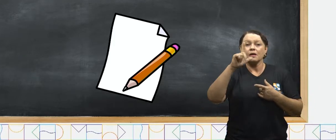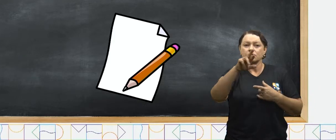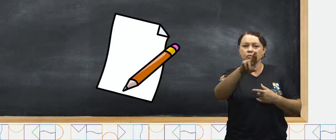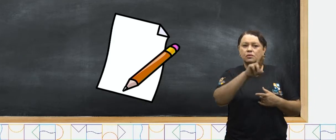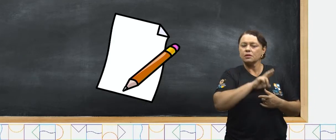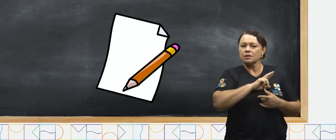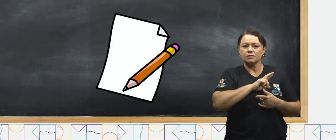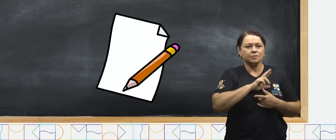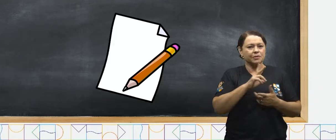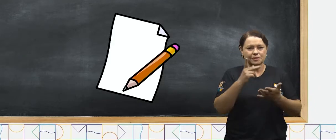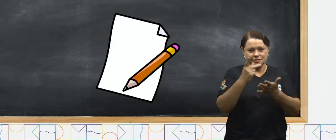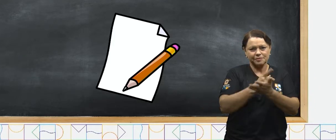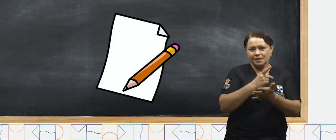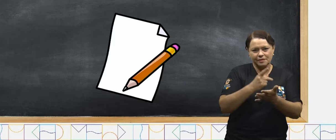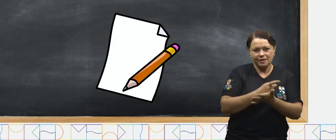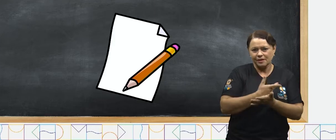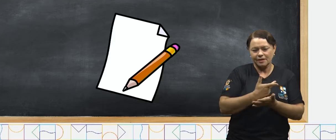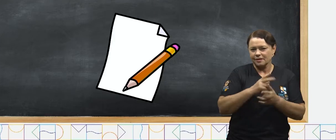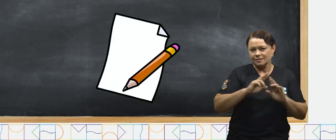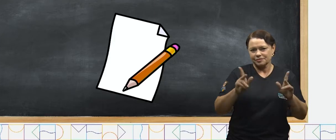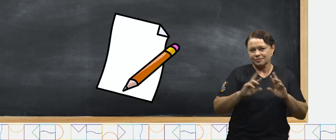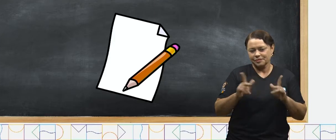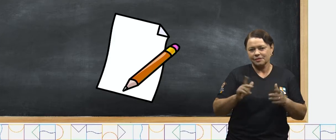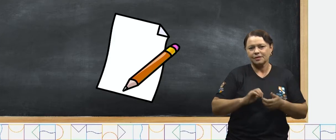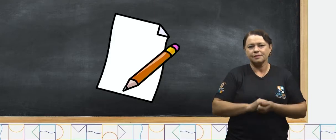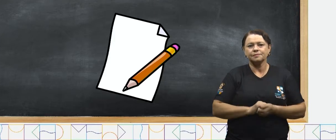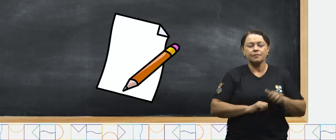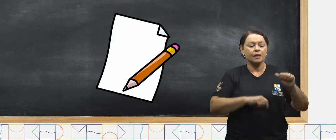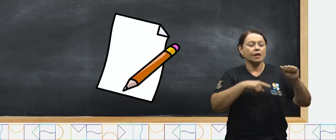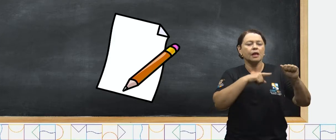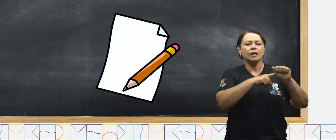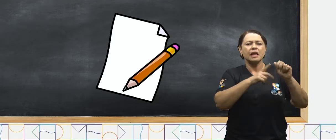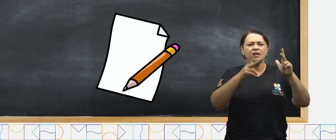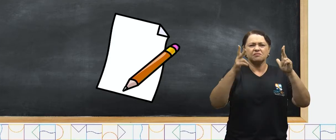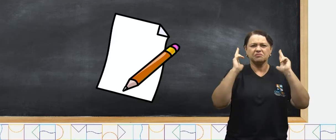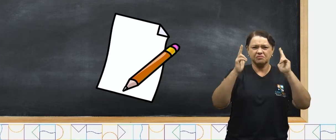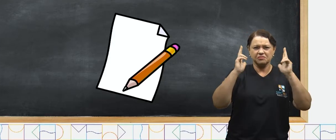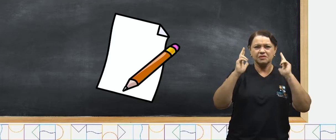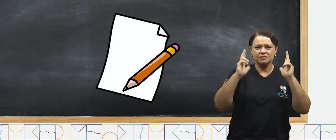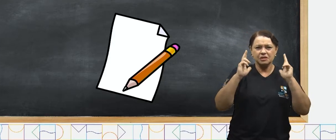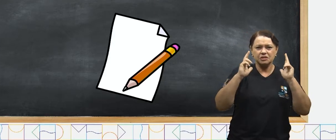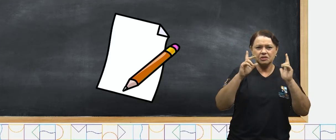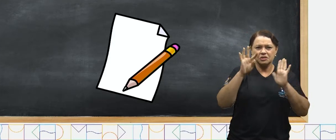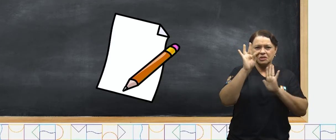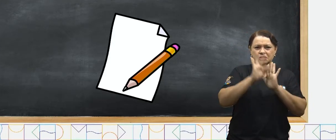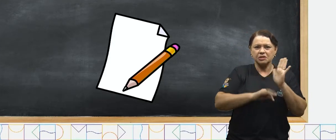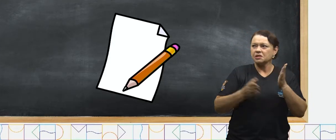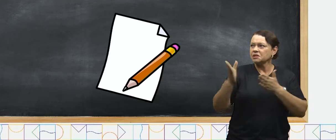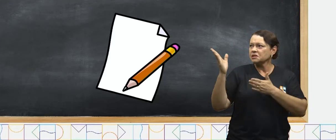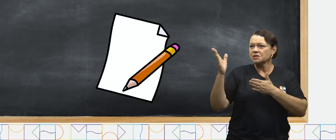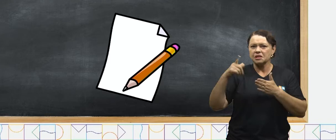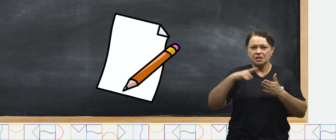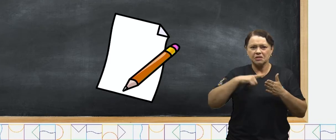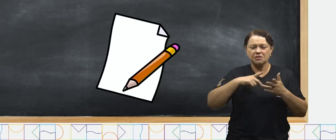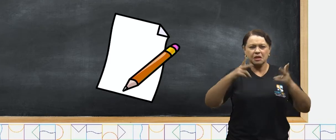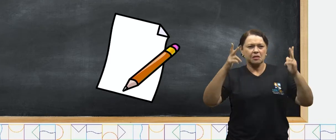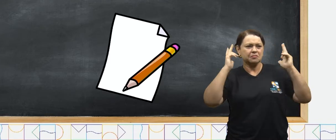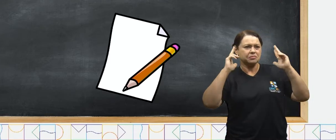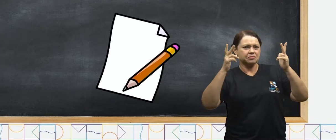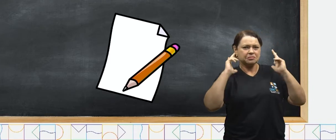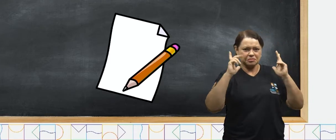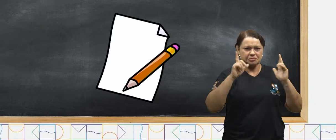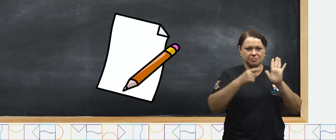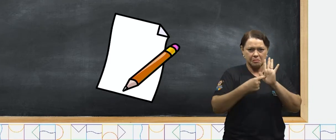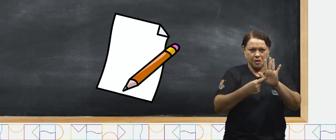outras respostas não podem ser consideradas. Letra A, divertir. Não há diversão